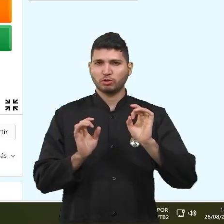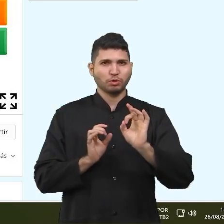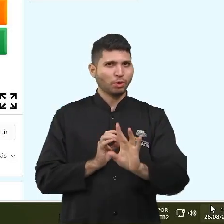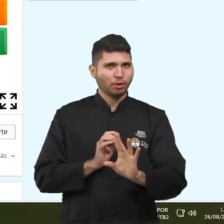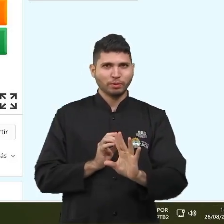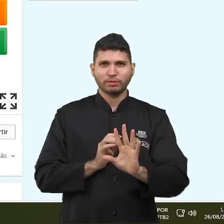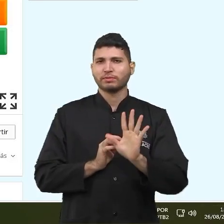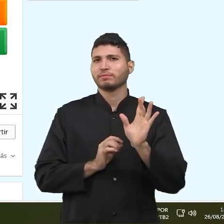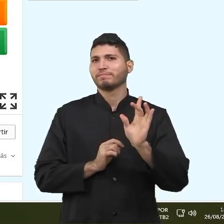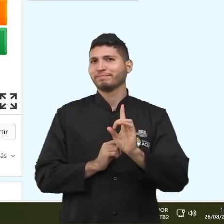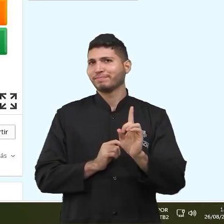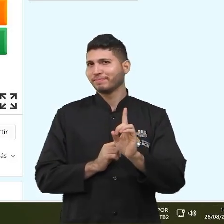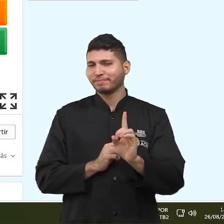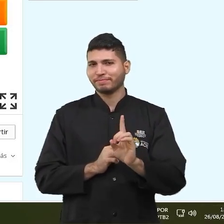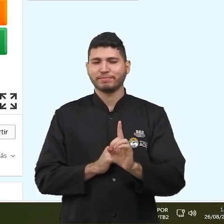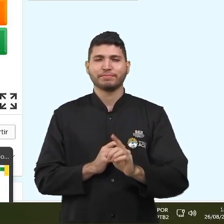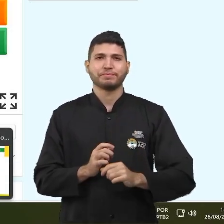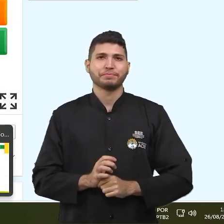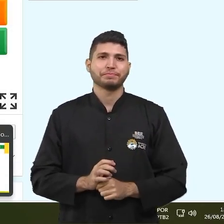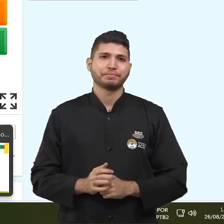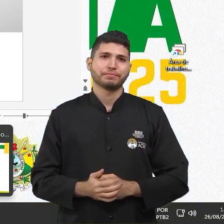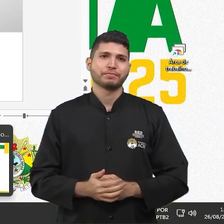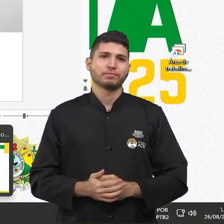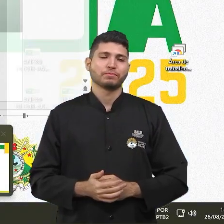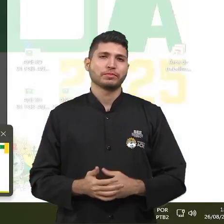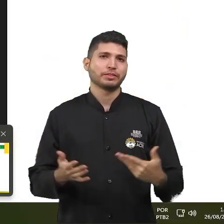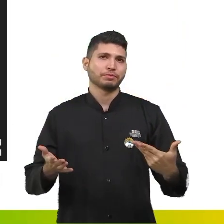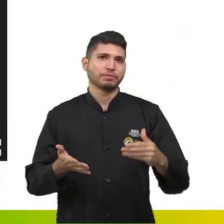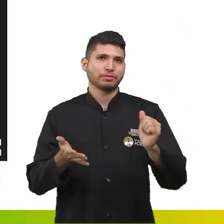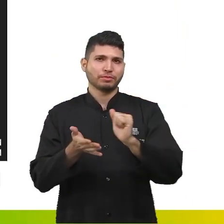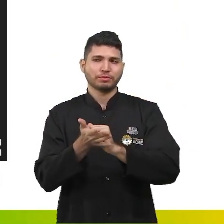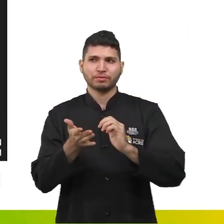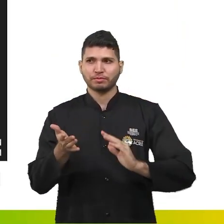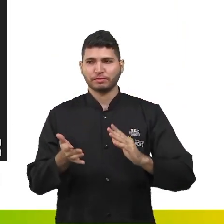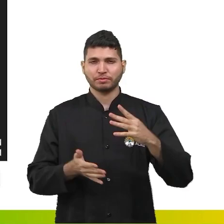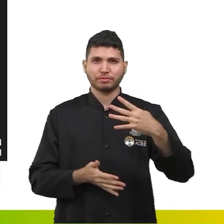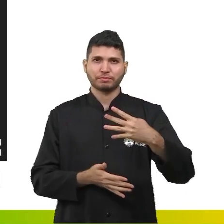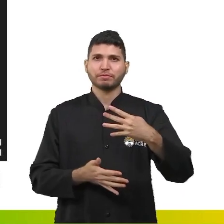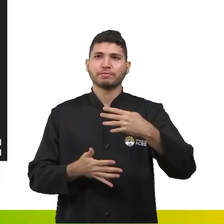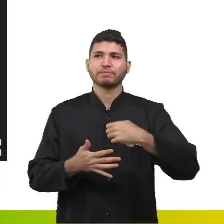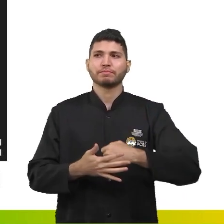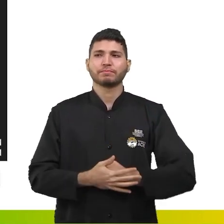Aí nós temos a nossa quarta atividade.